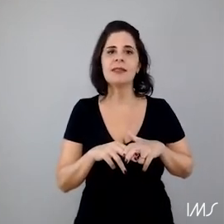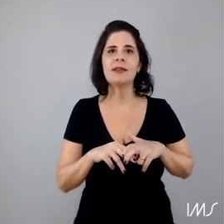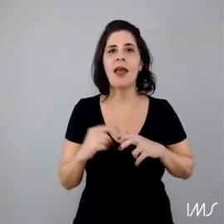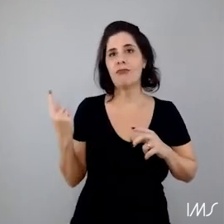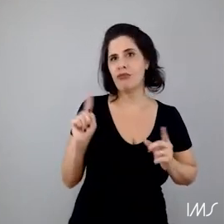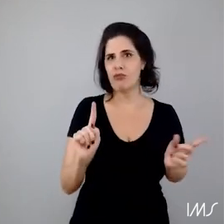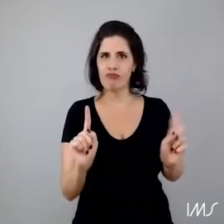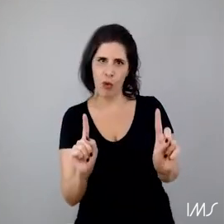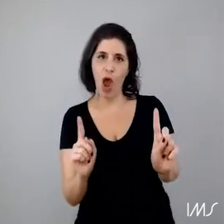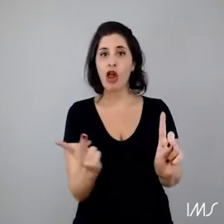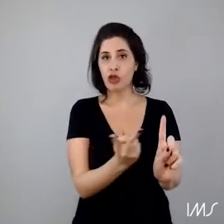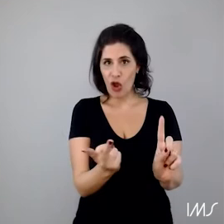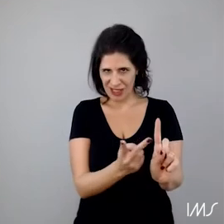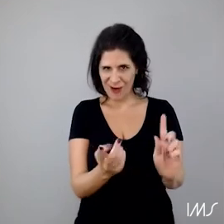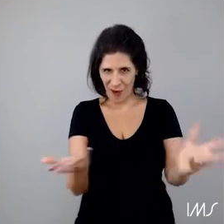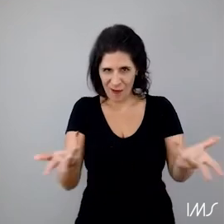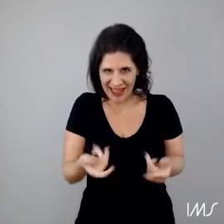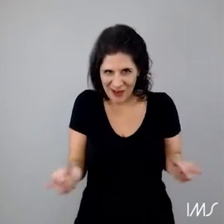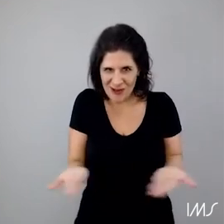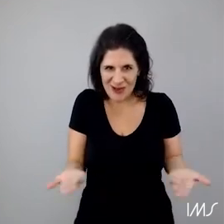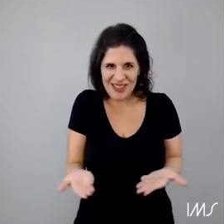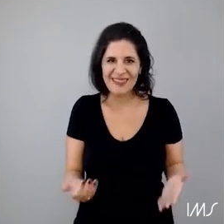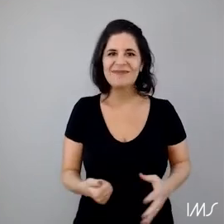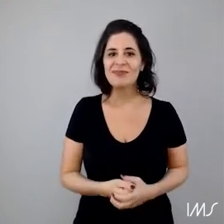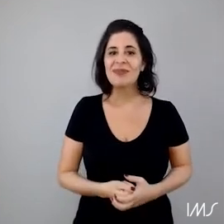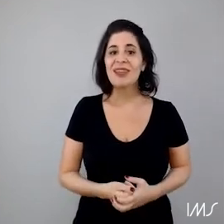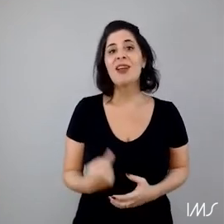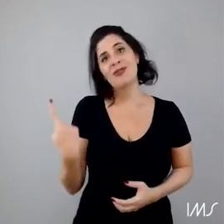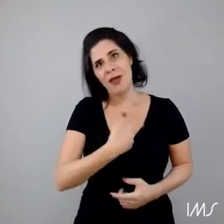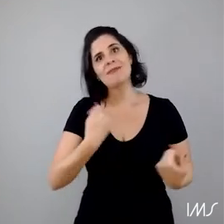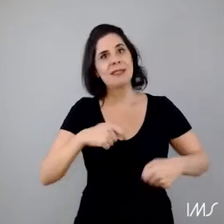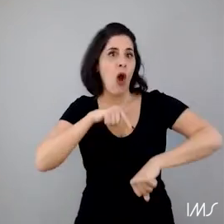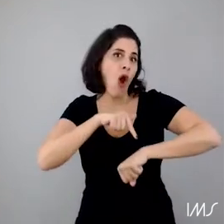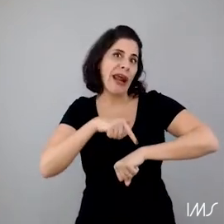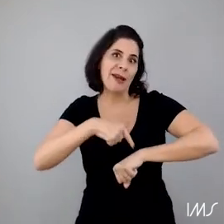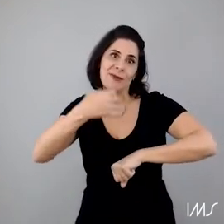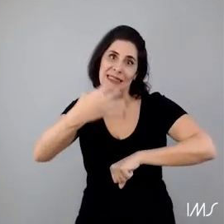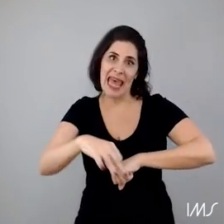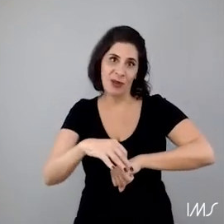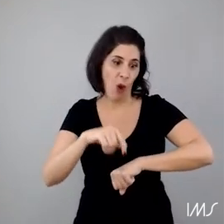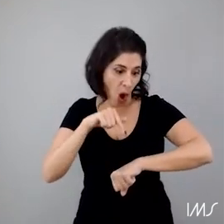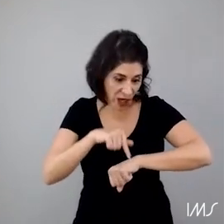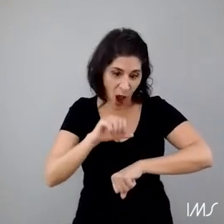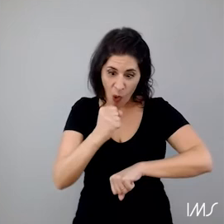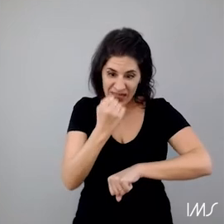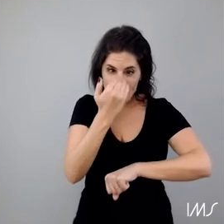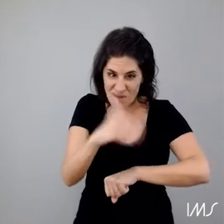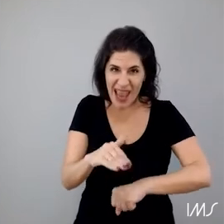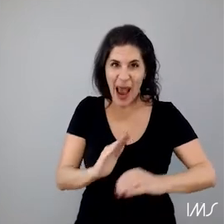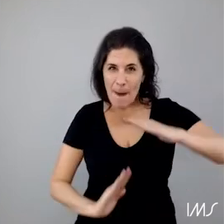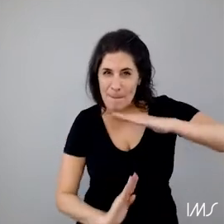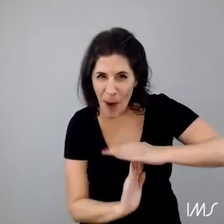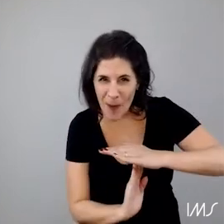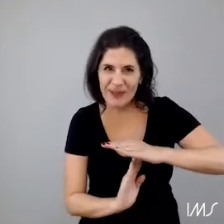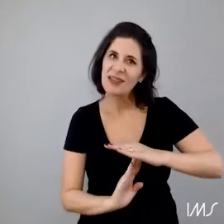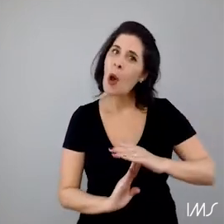horário das 8h30, me falaram que não. Então, eu vou fazer mais uma pequena pergunta, curiosidade, se vocês quiserem me responder, né?